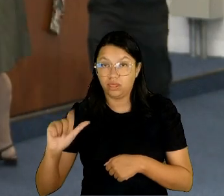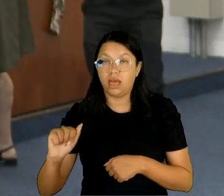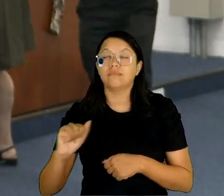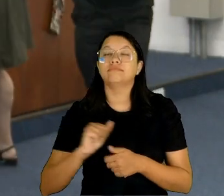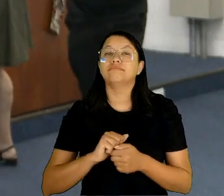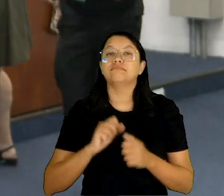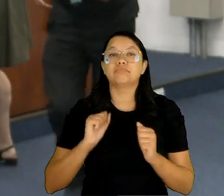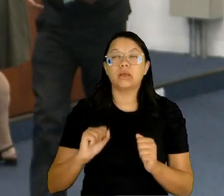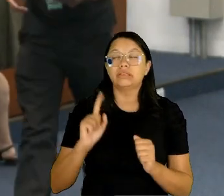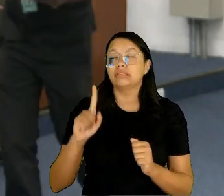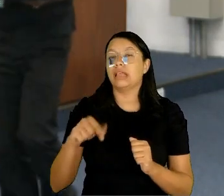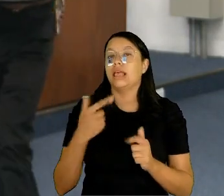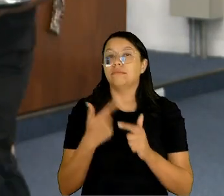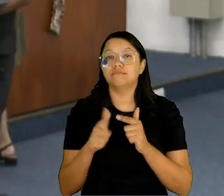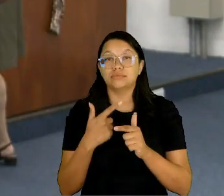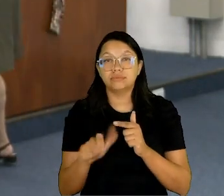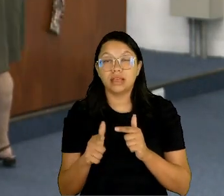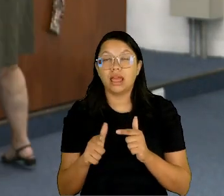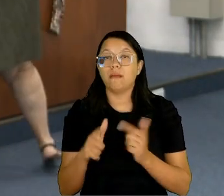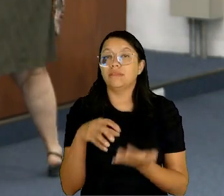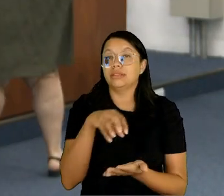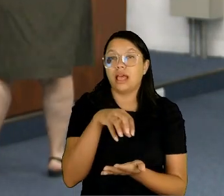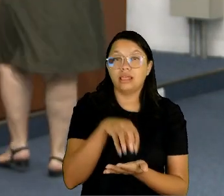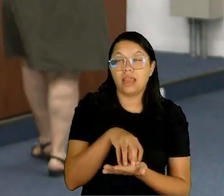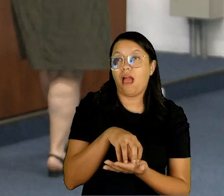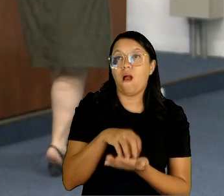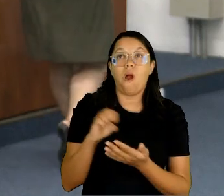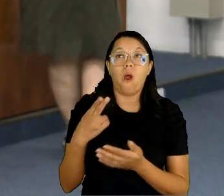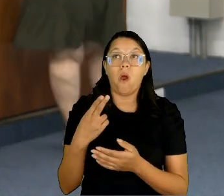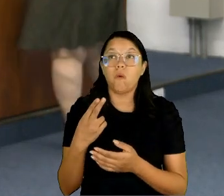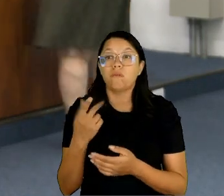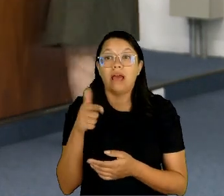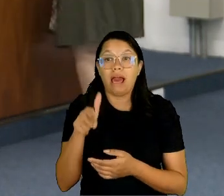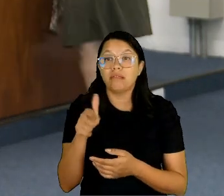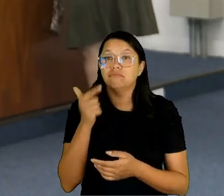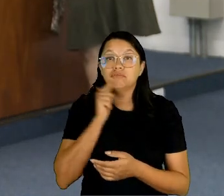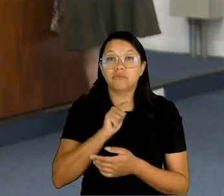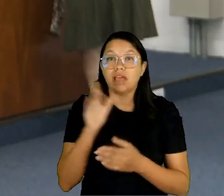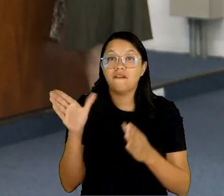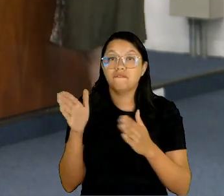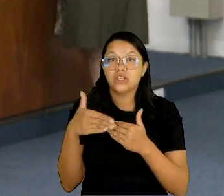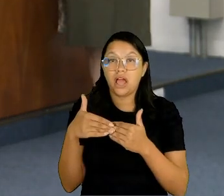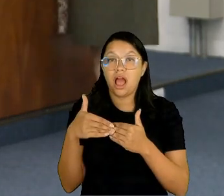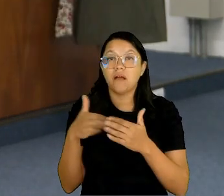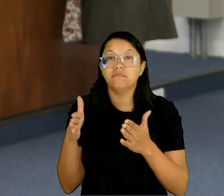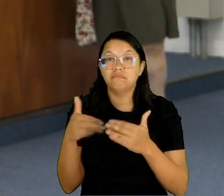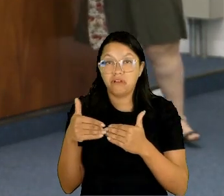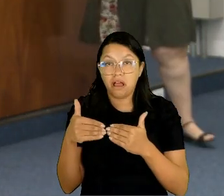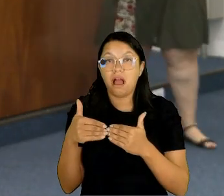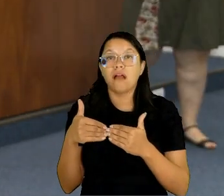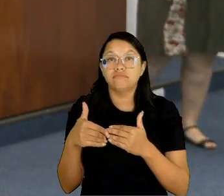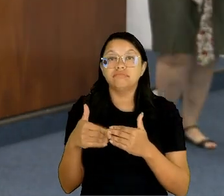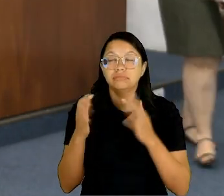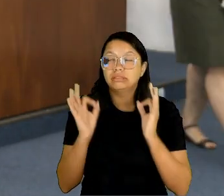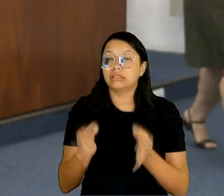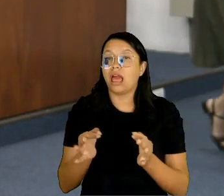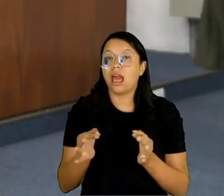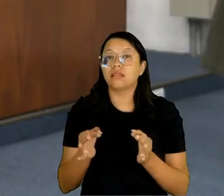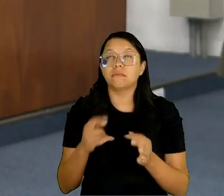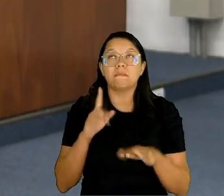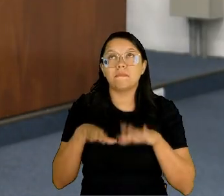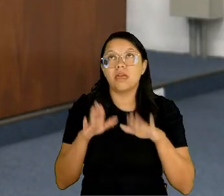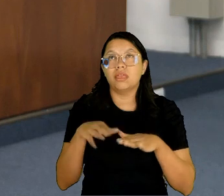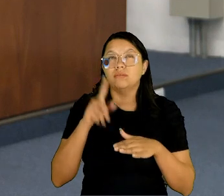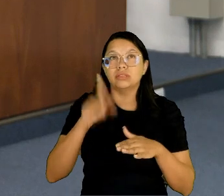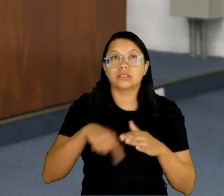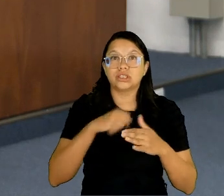estenose da válvula aórtica, uma estenose da válvula mitral, ou uma insuficiência quando essa válvula não consegue fechar adequadamente. Mesmo arritmias,